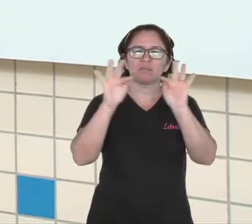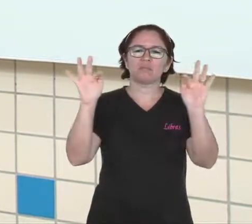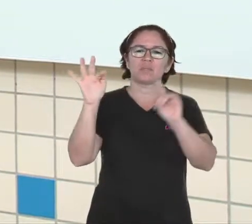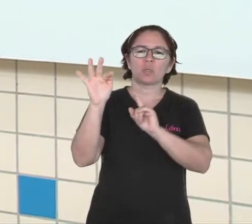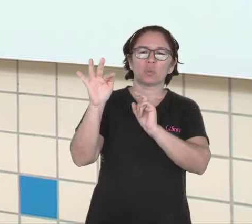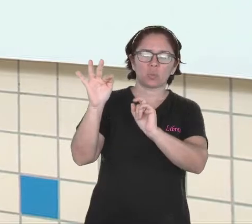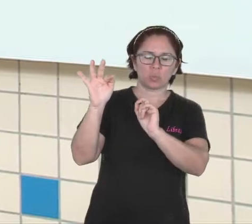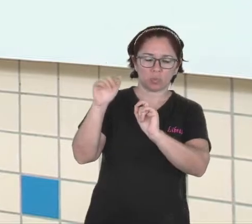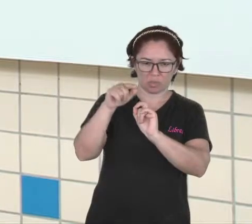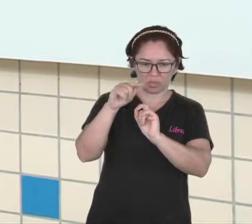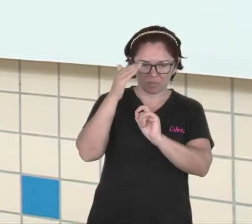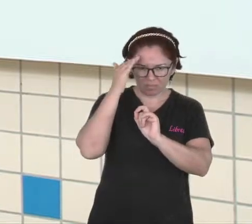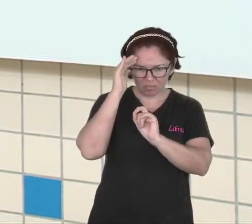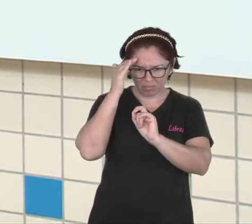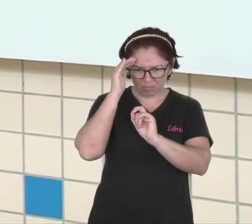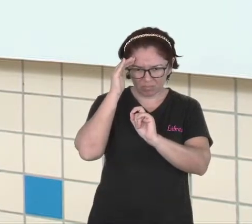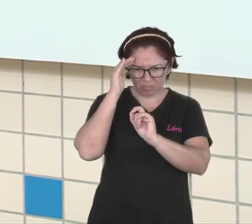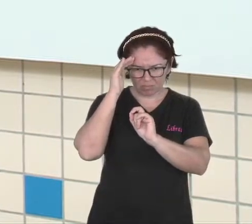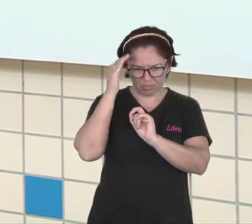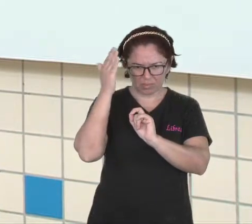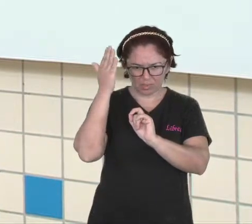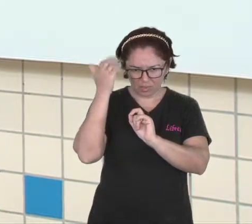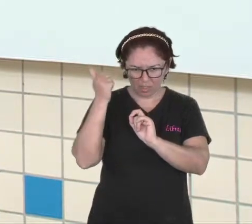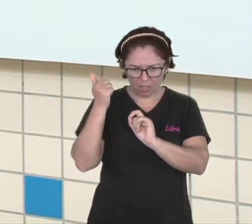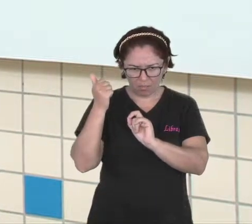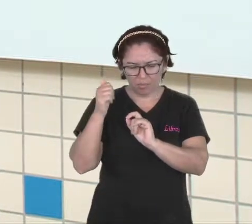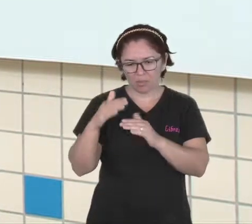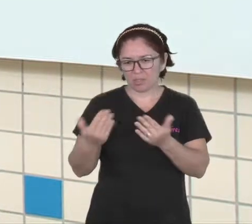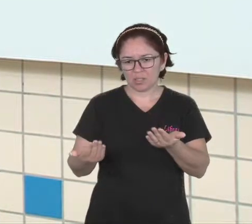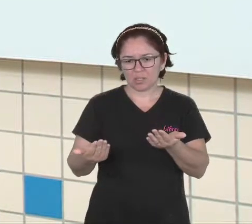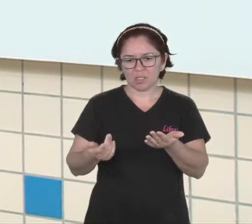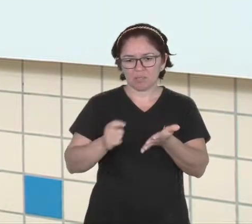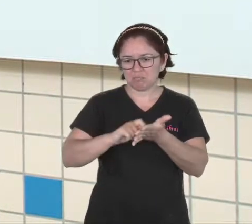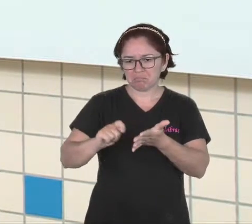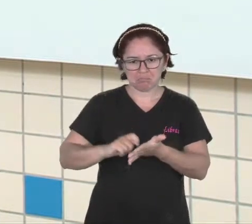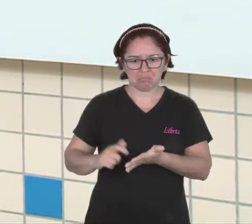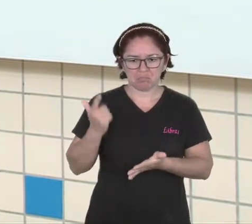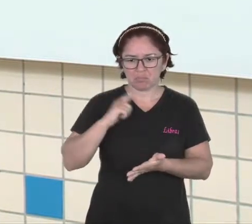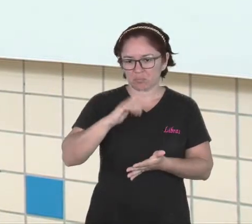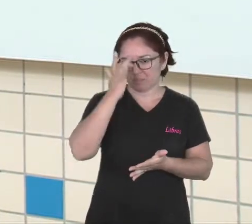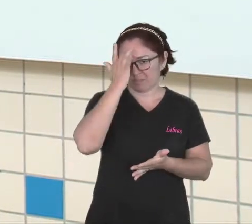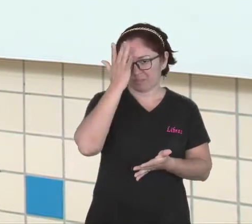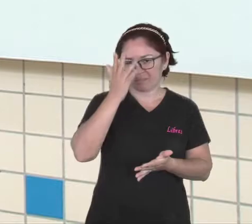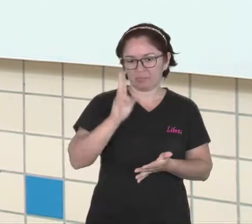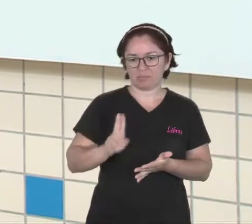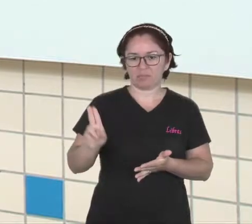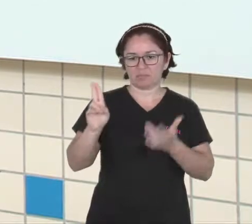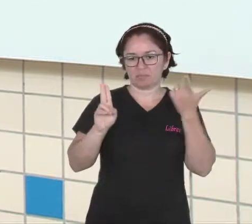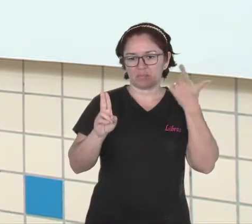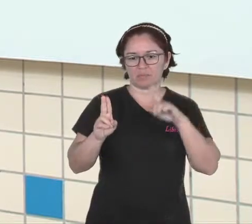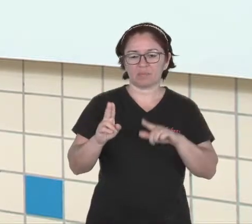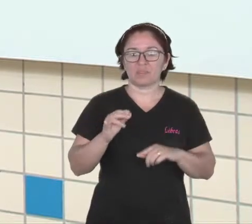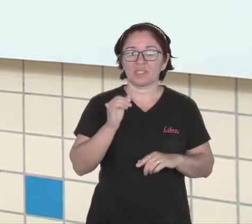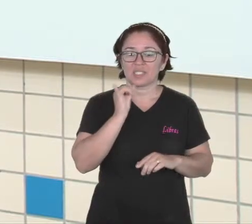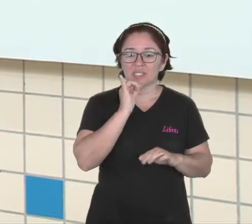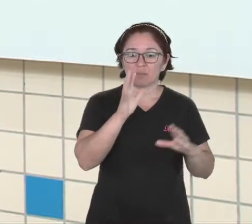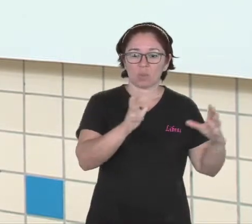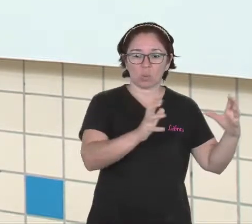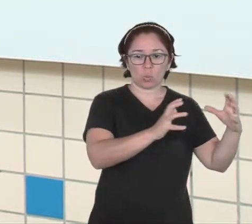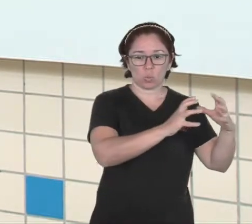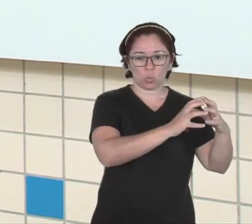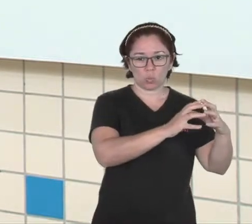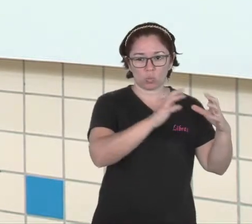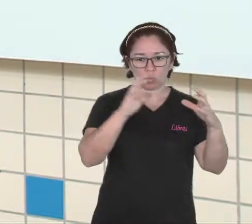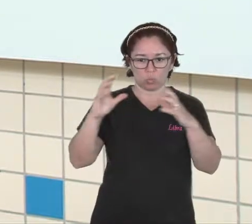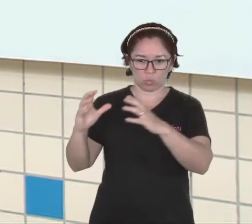sabe o que é, você sabe quando deve usar. Então, o que é função? Se eu tenho dois conjuntos, chamados A e B,